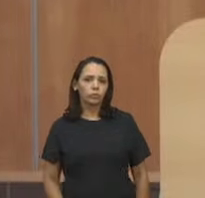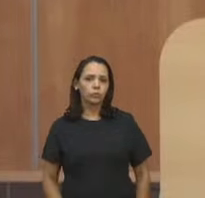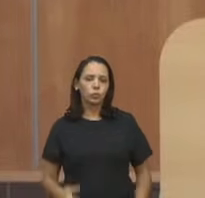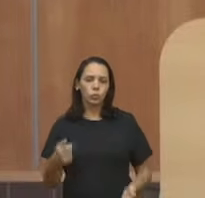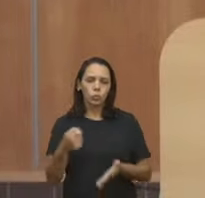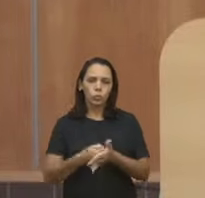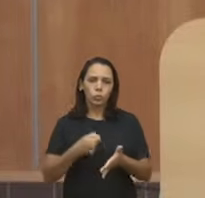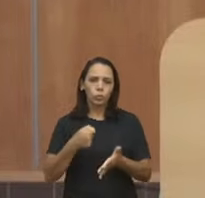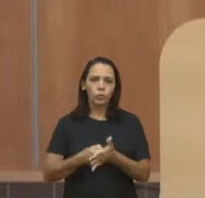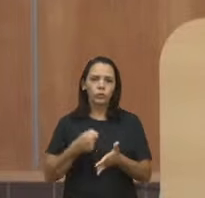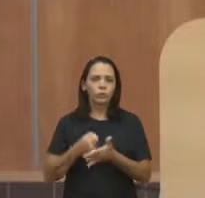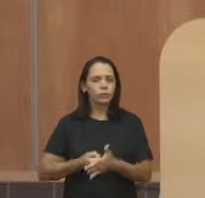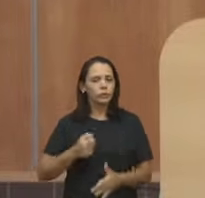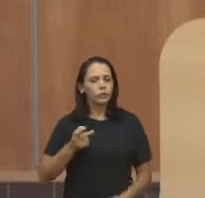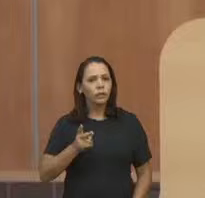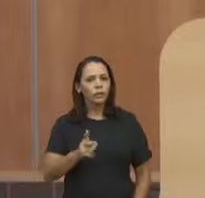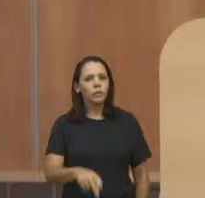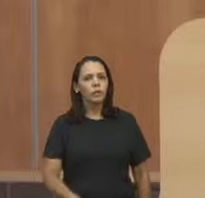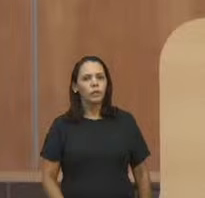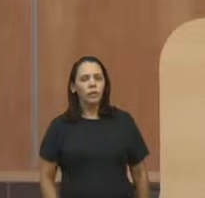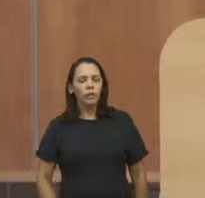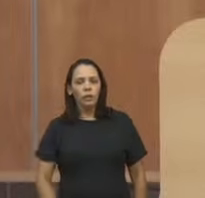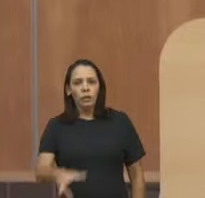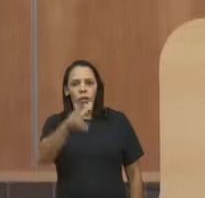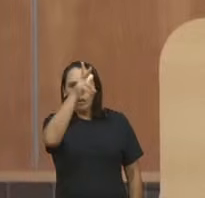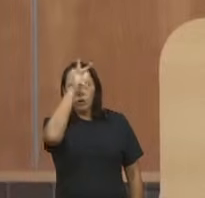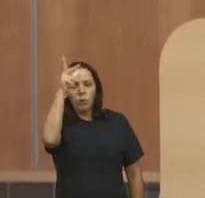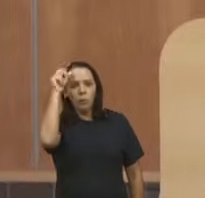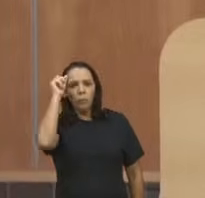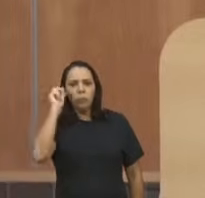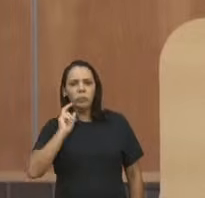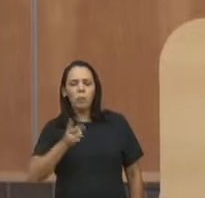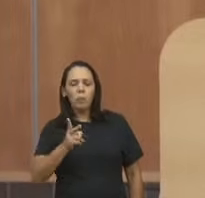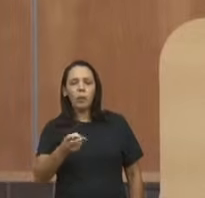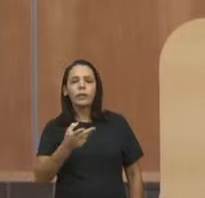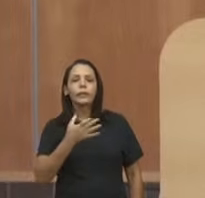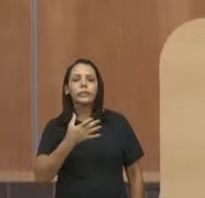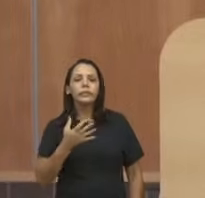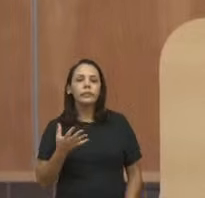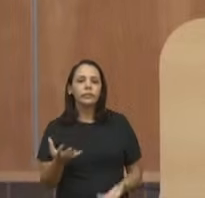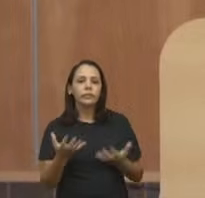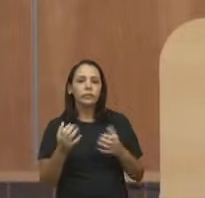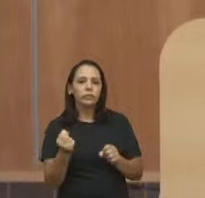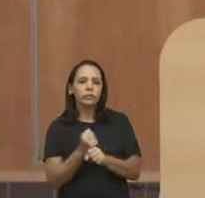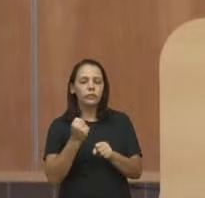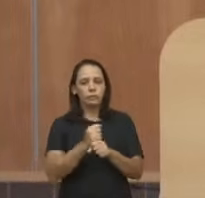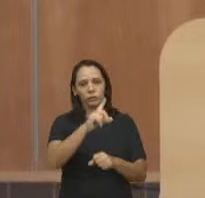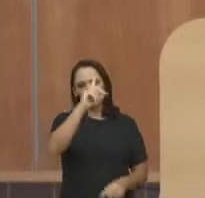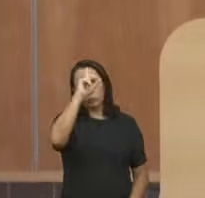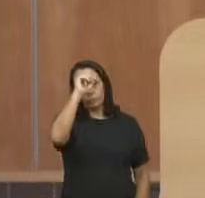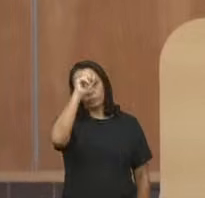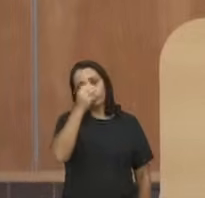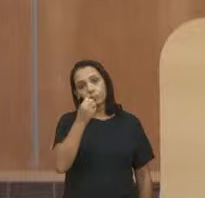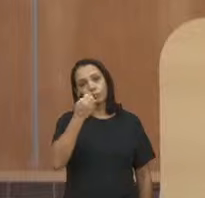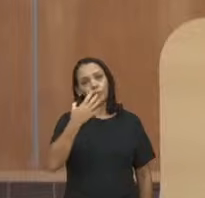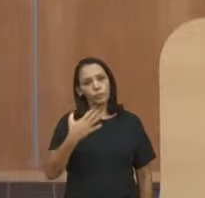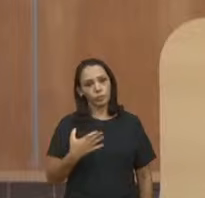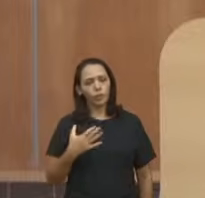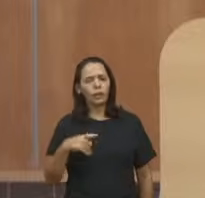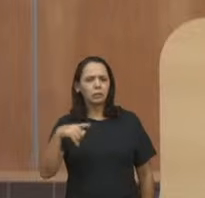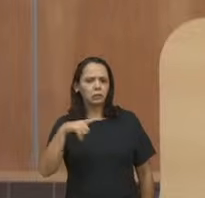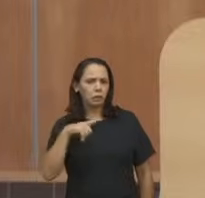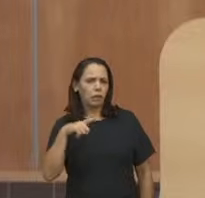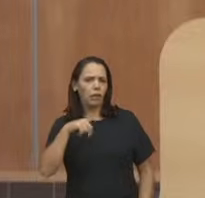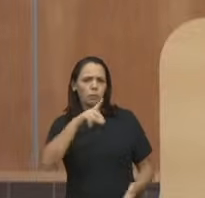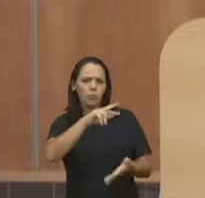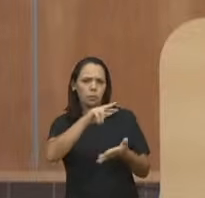cobrando o AME. Então, do prefeito manter aqui o hospital. E é claro que tem inúmeras coisas que a gente, enquanto vereador, gostaria